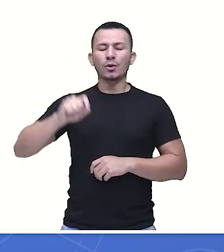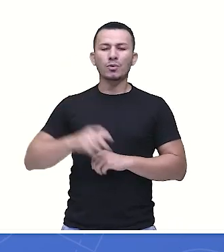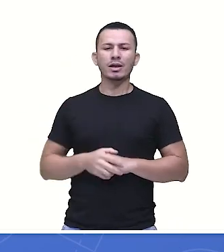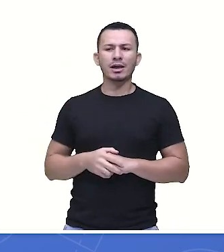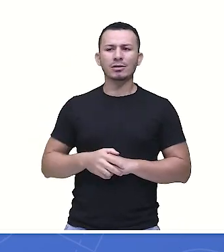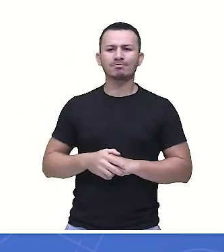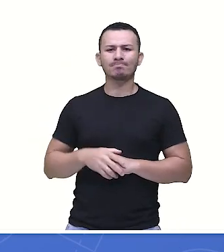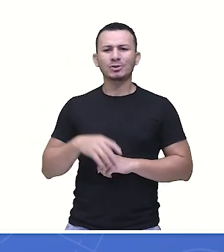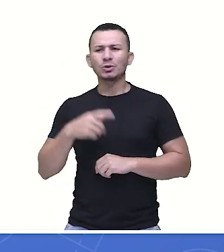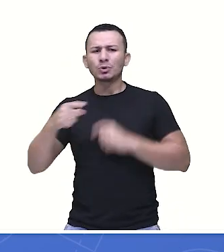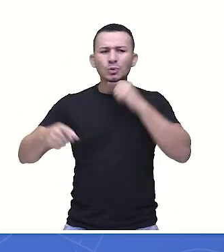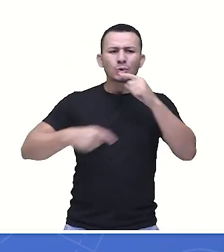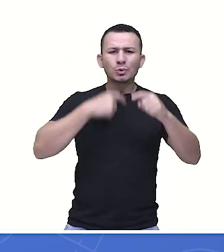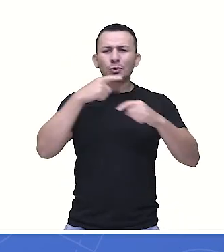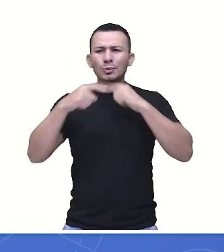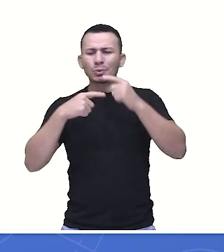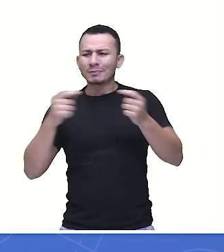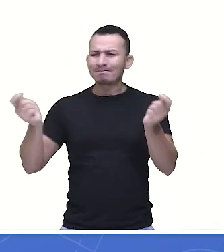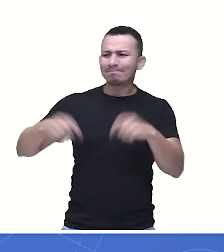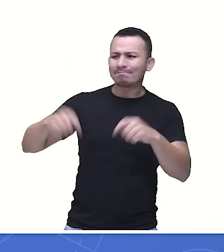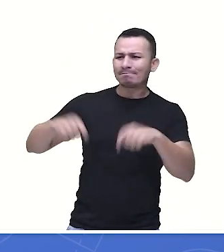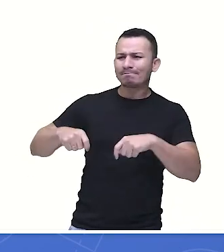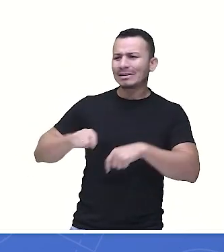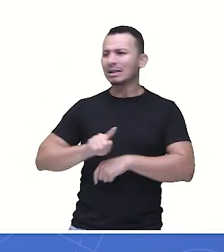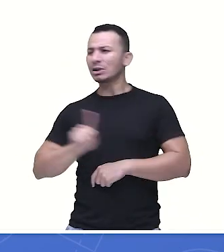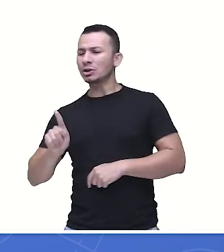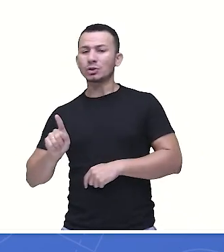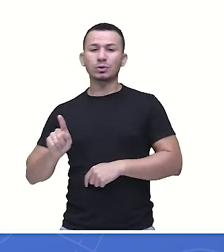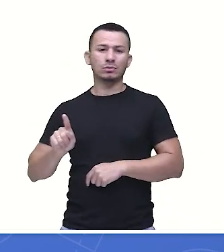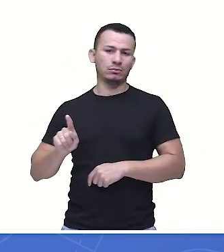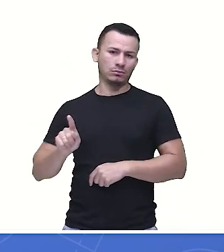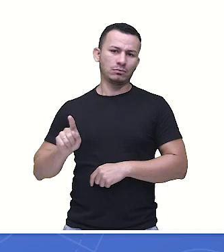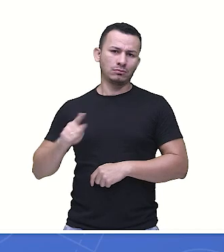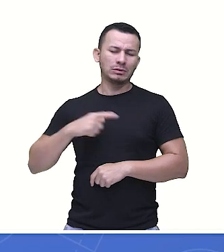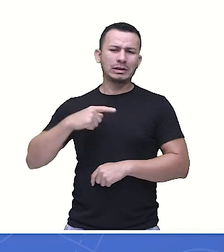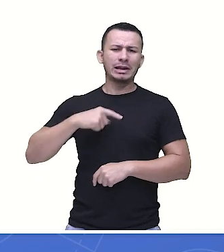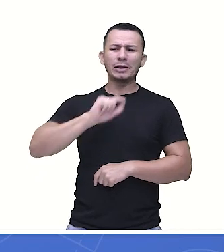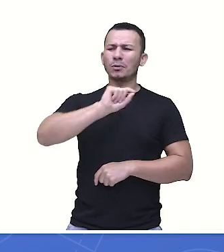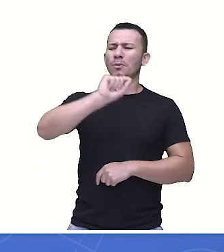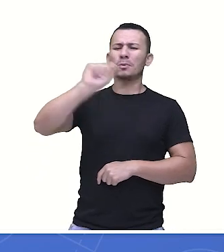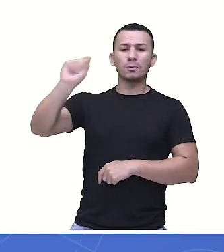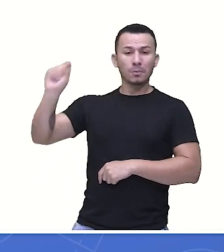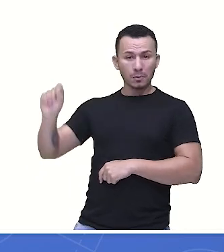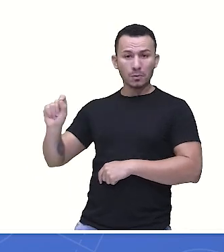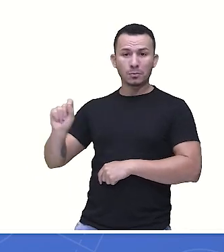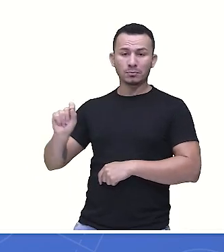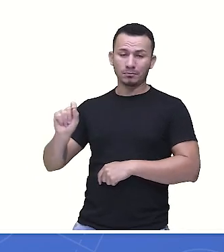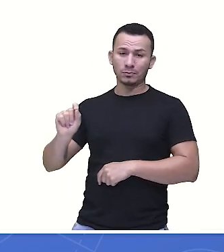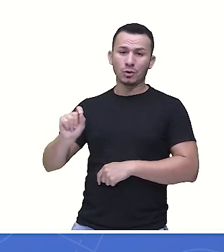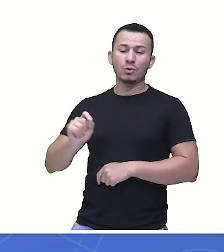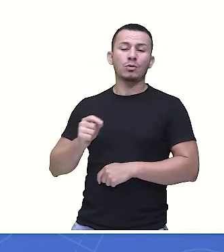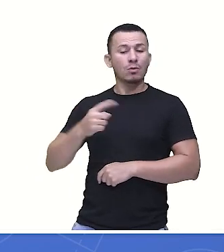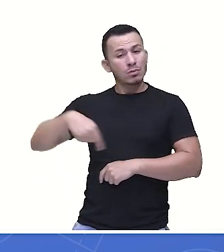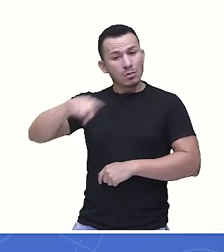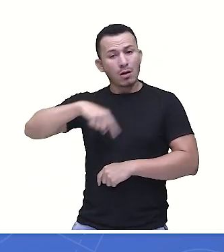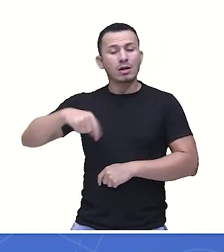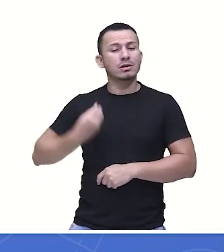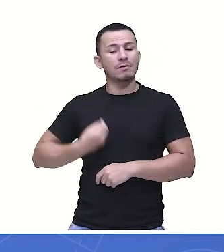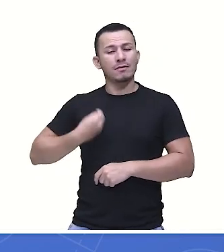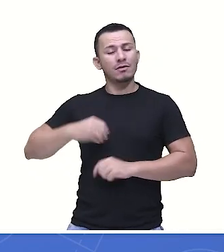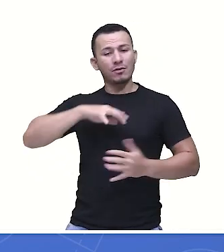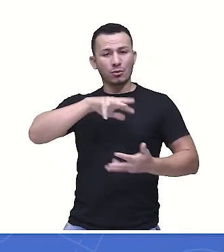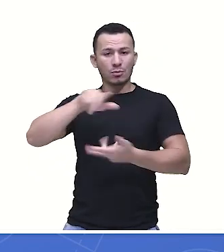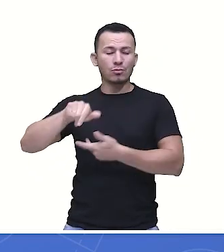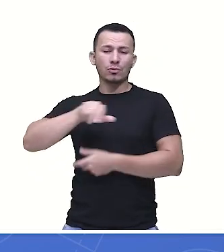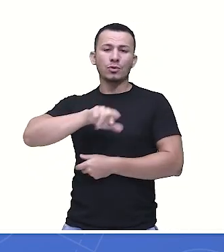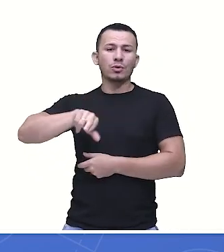de incertezas em meio a arquipélago de certeza. Então, nós vivemos num mundo em que as incertezas elas